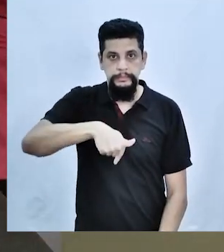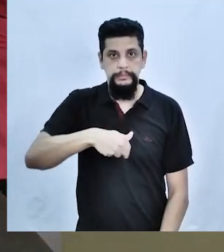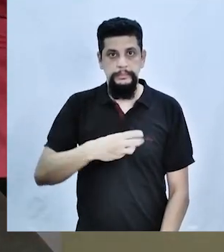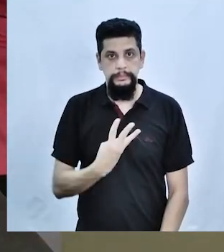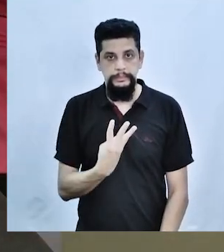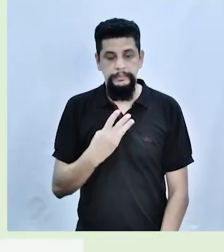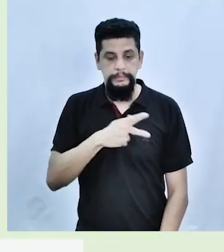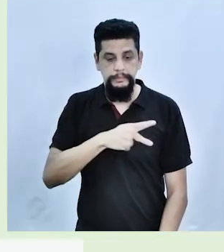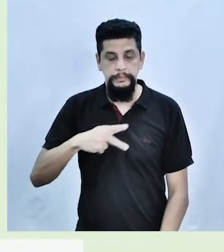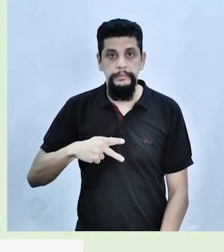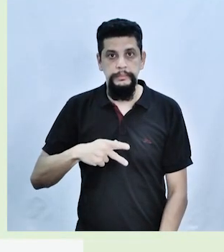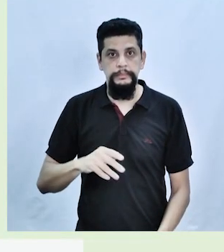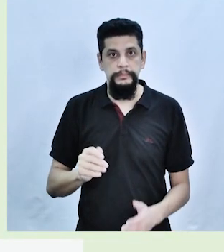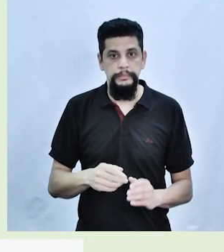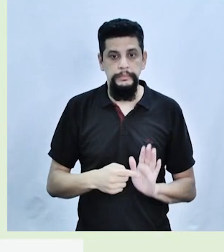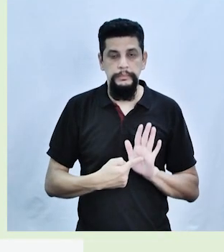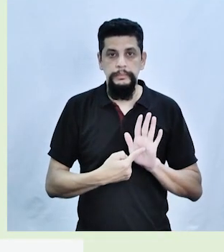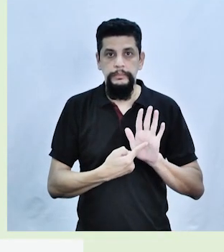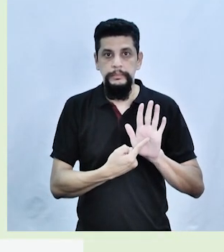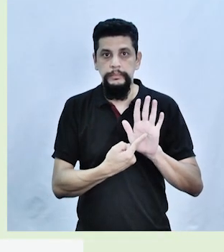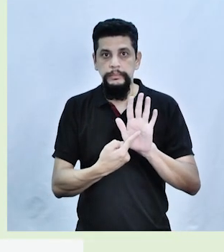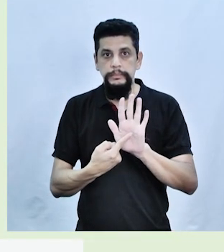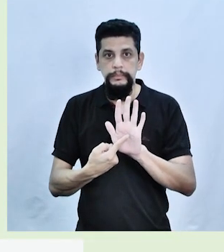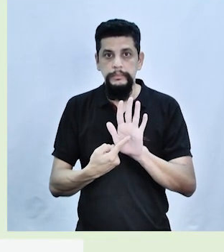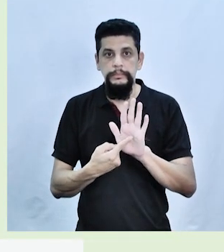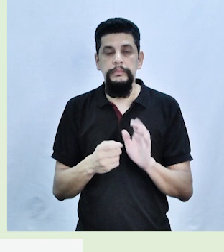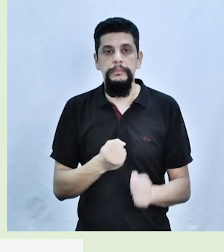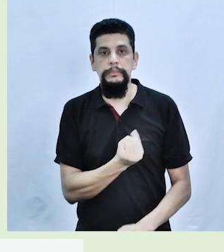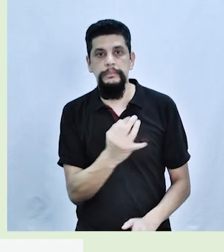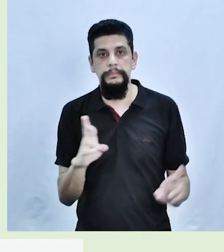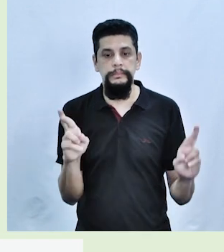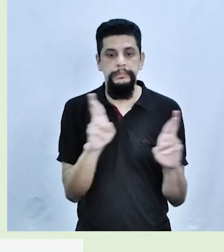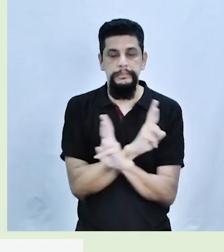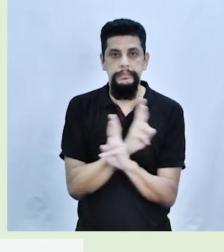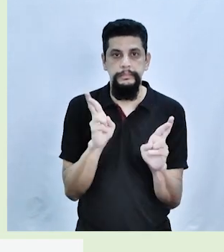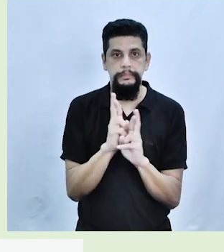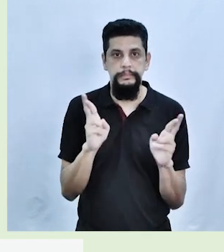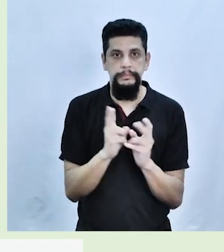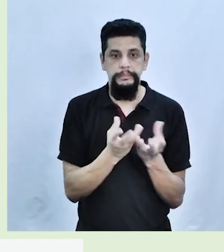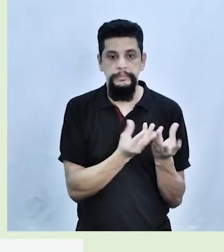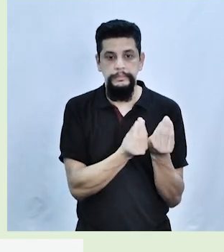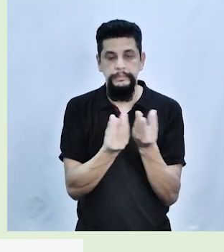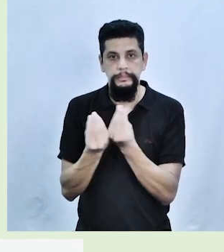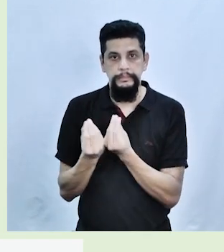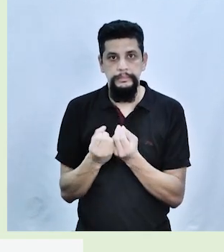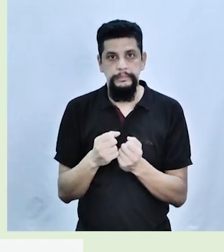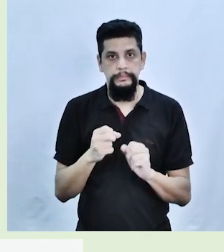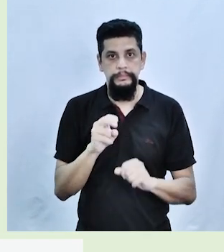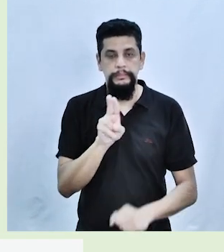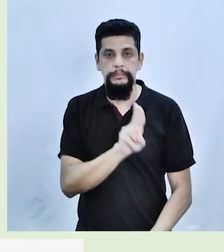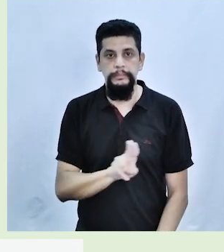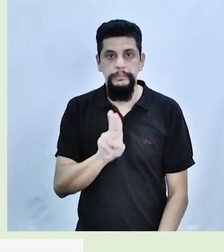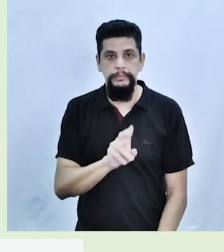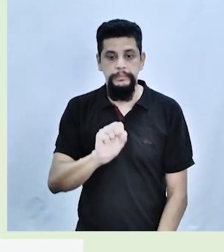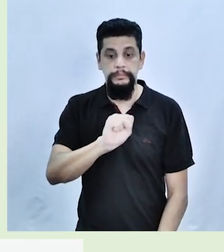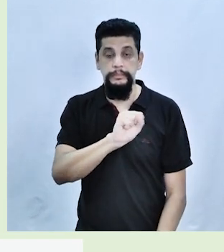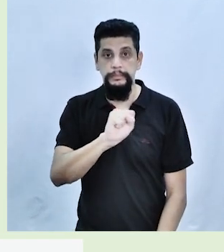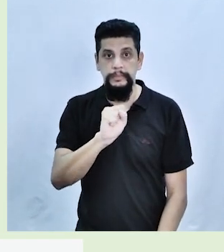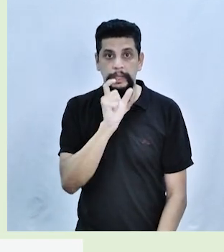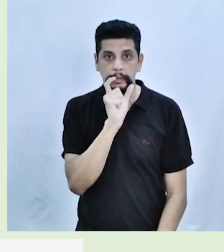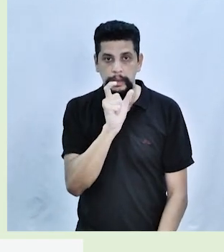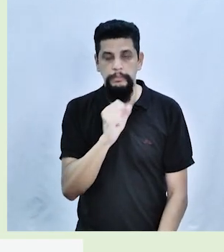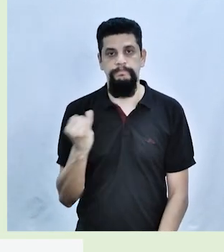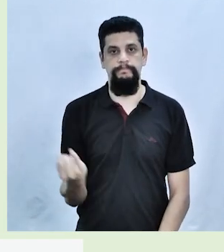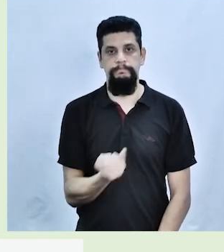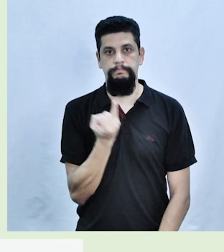73, a professora Márcia trouxe para a gente algumas coisas relacionadas ao plural, ao uso do S nas